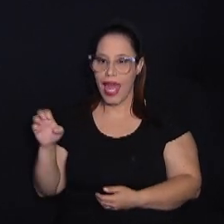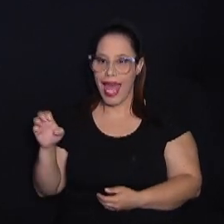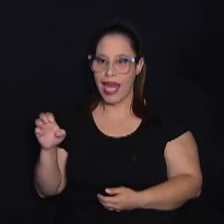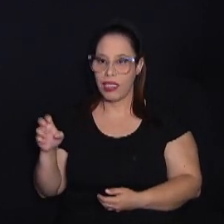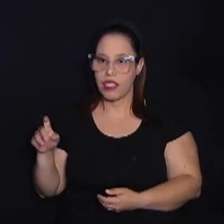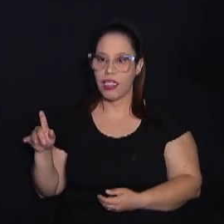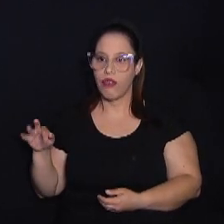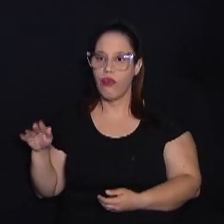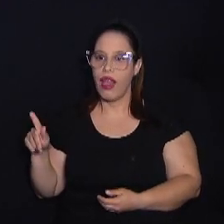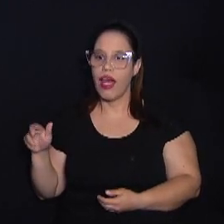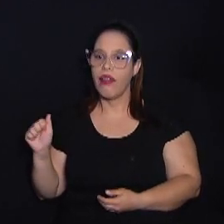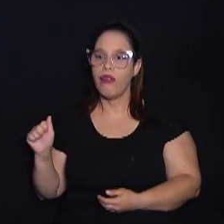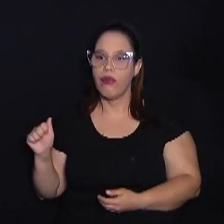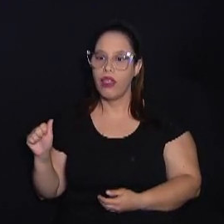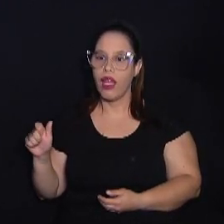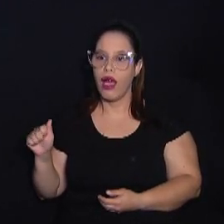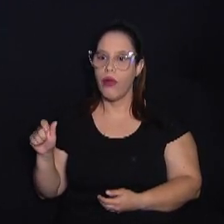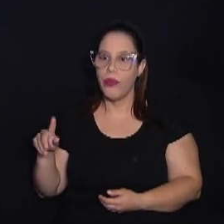Augusto.